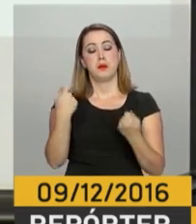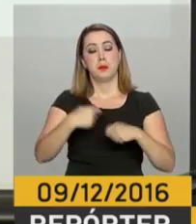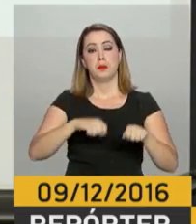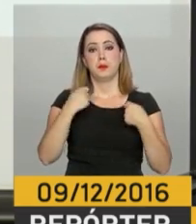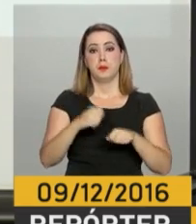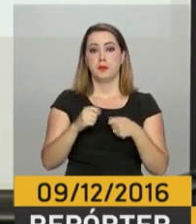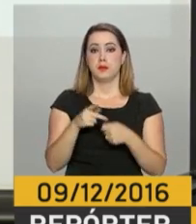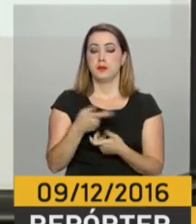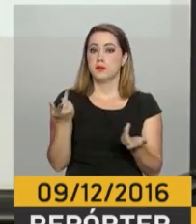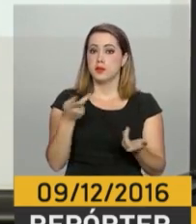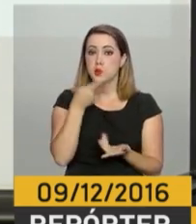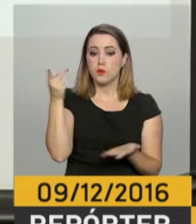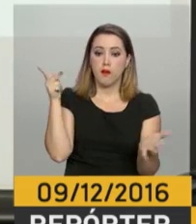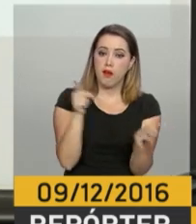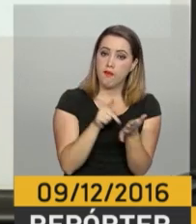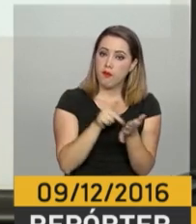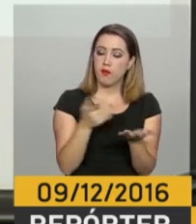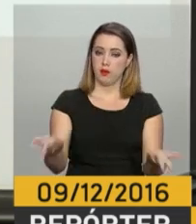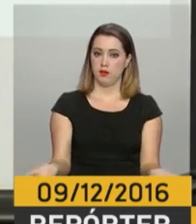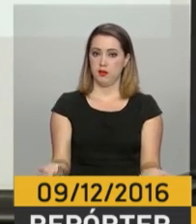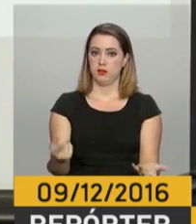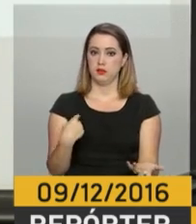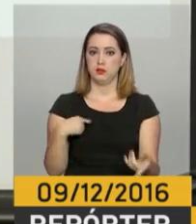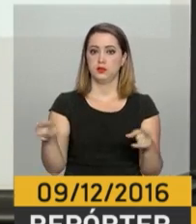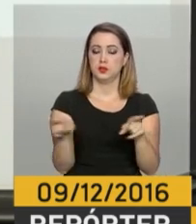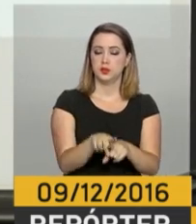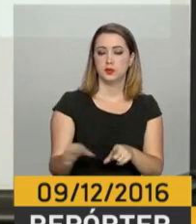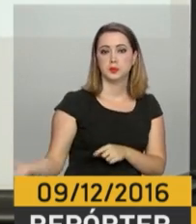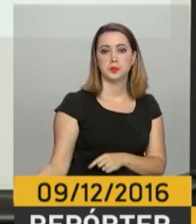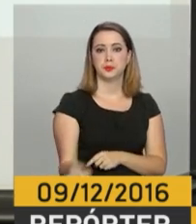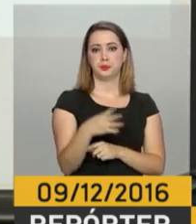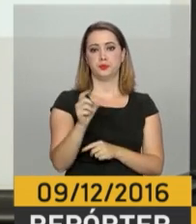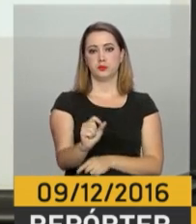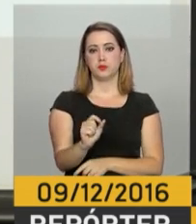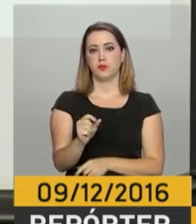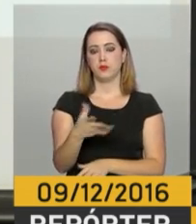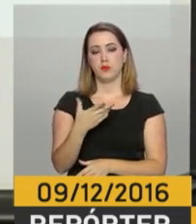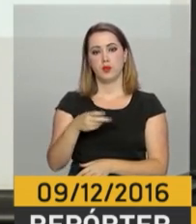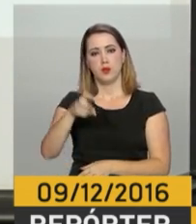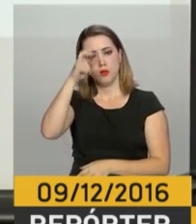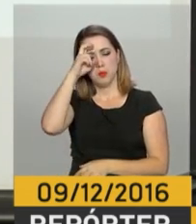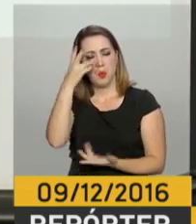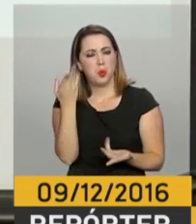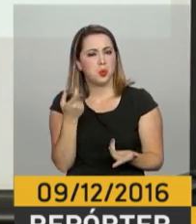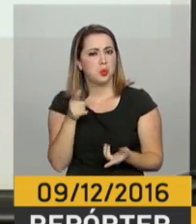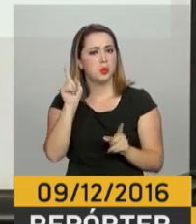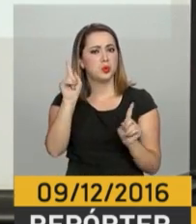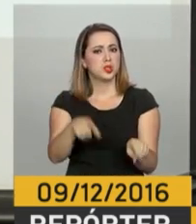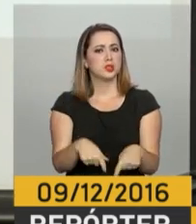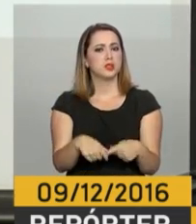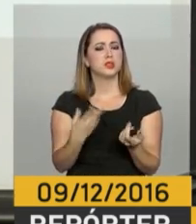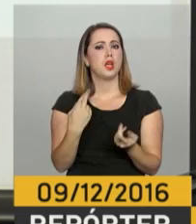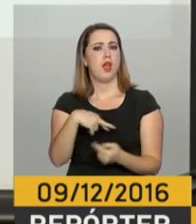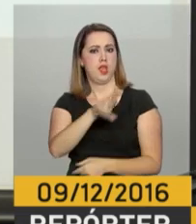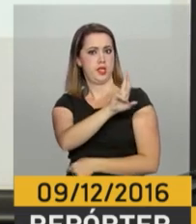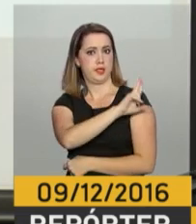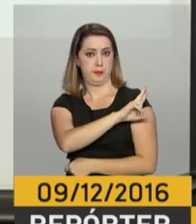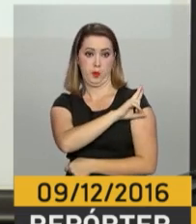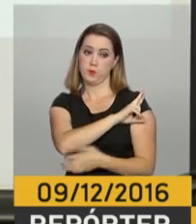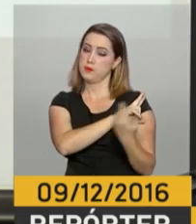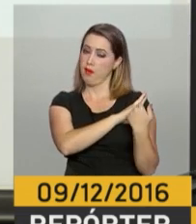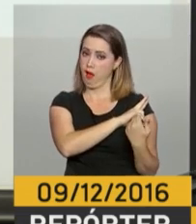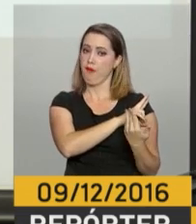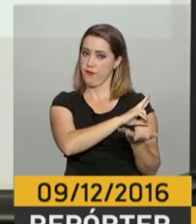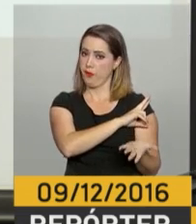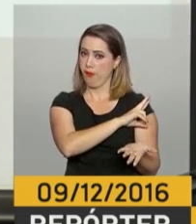Sobre desmistificar, é preciso também reinaugurar uma cultura, digamos assim, mais responsável no nosso